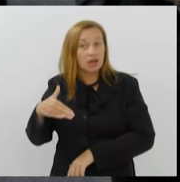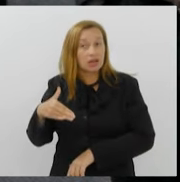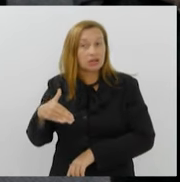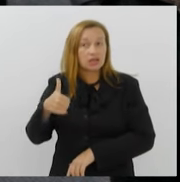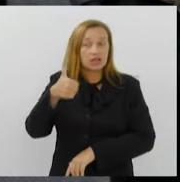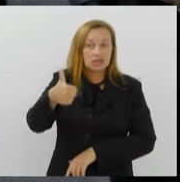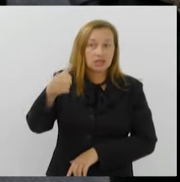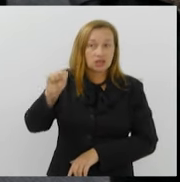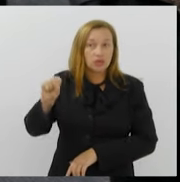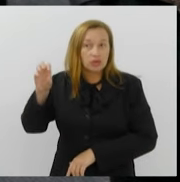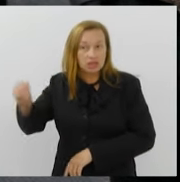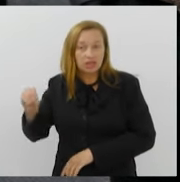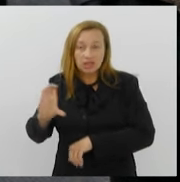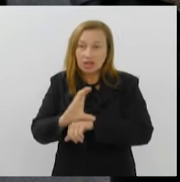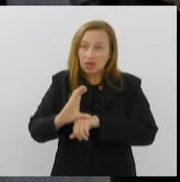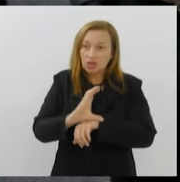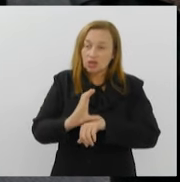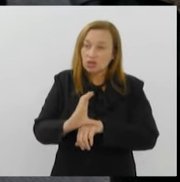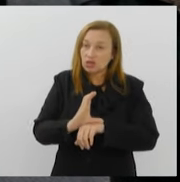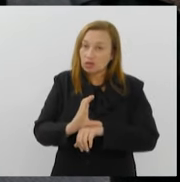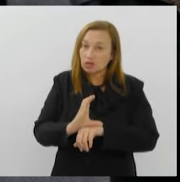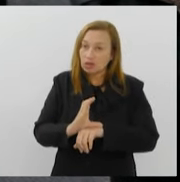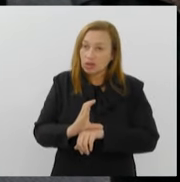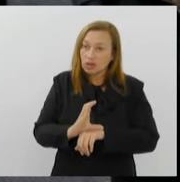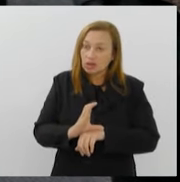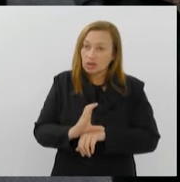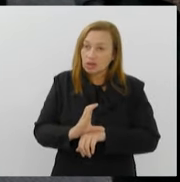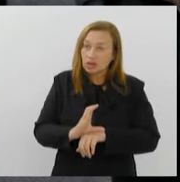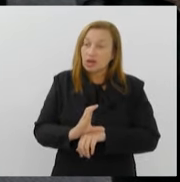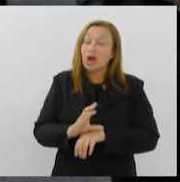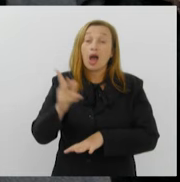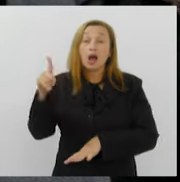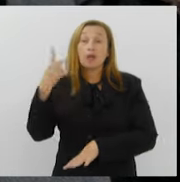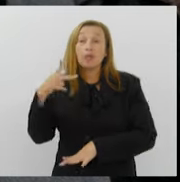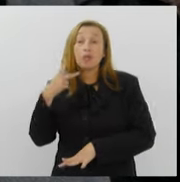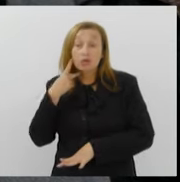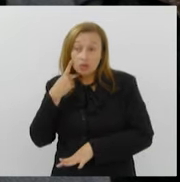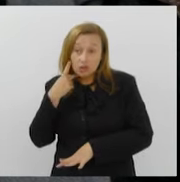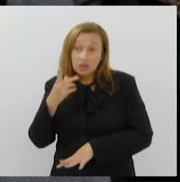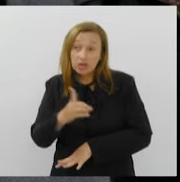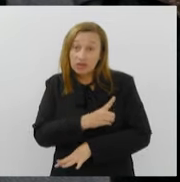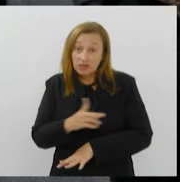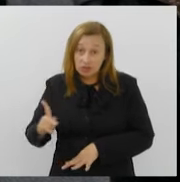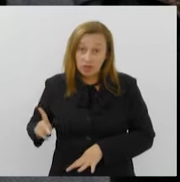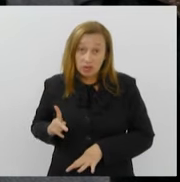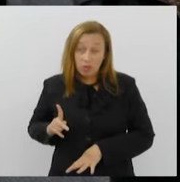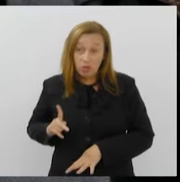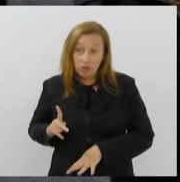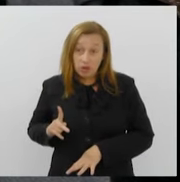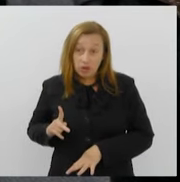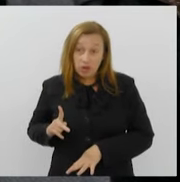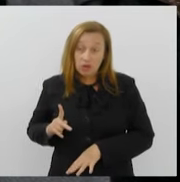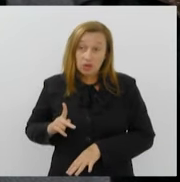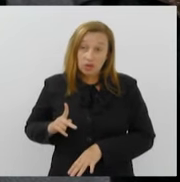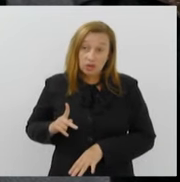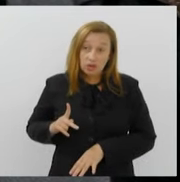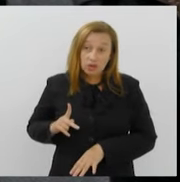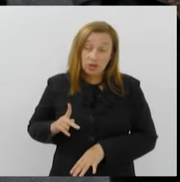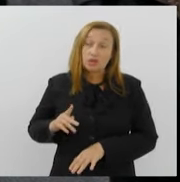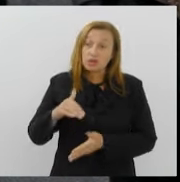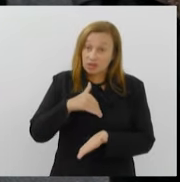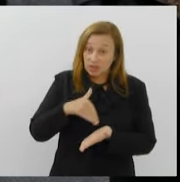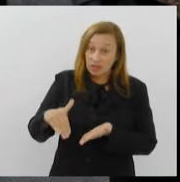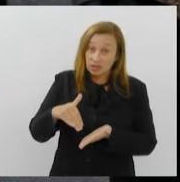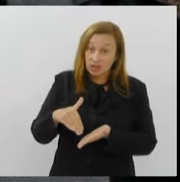da Constituição, que equipara a Procuradoria da Defensoria Pública com o status de secretário de